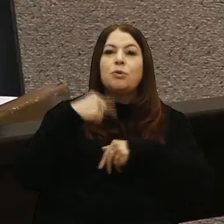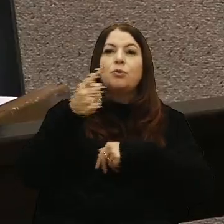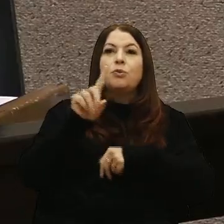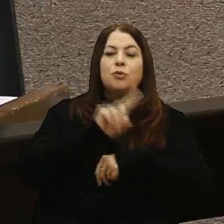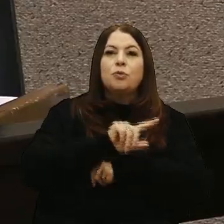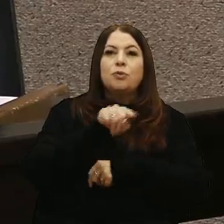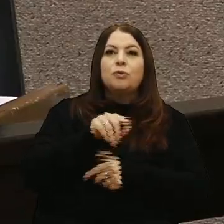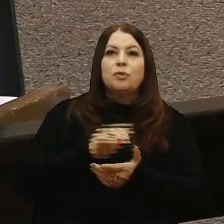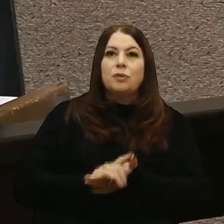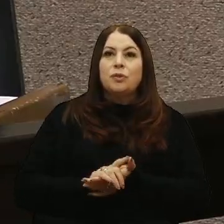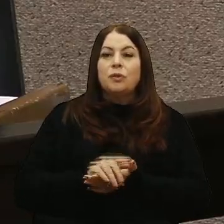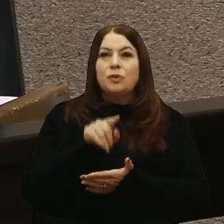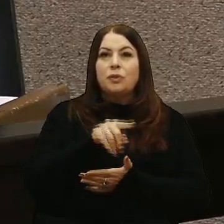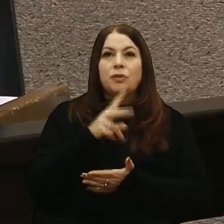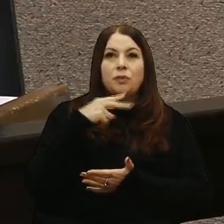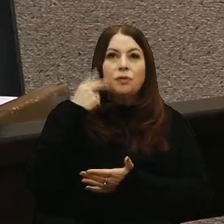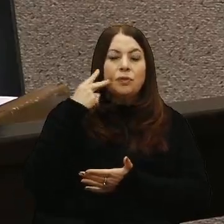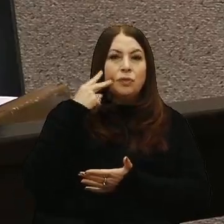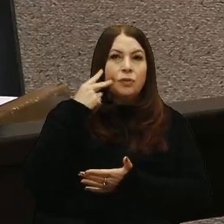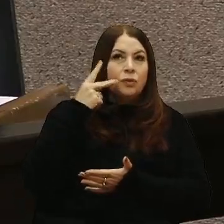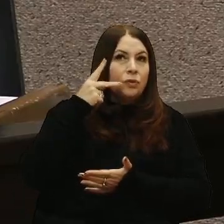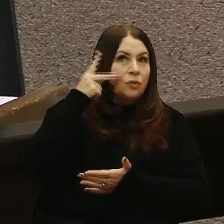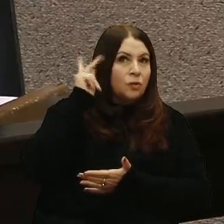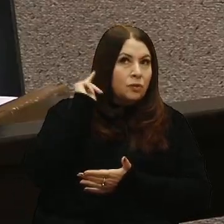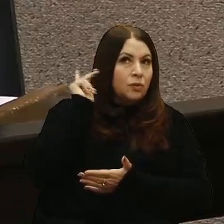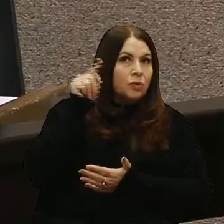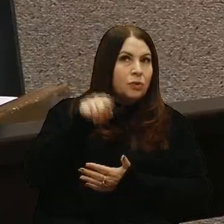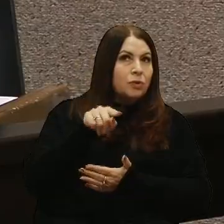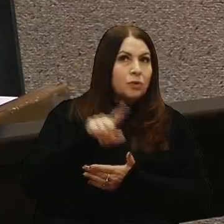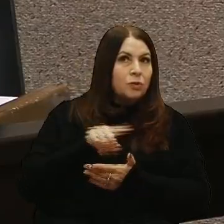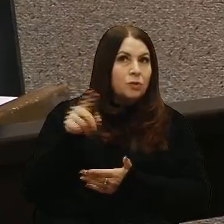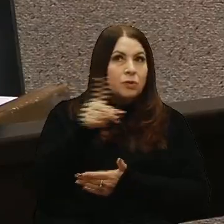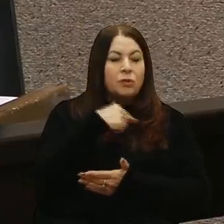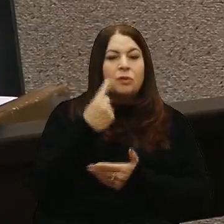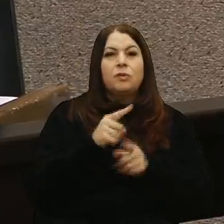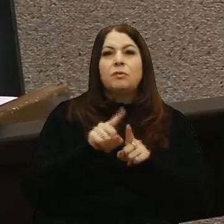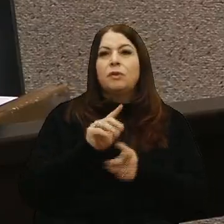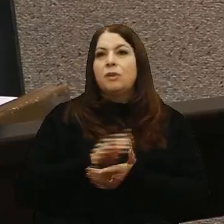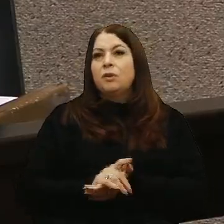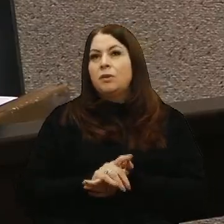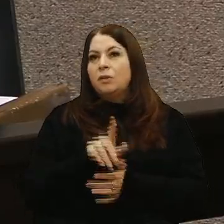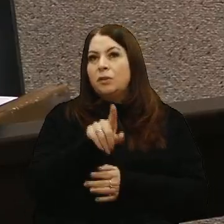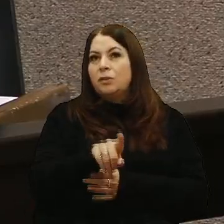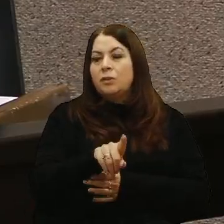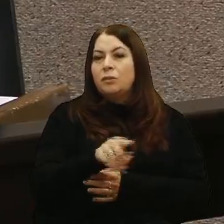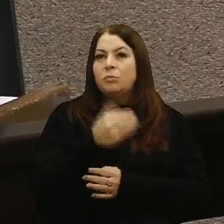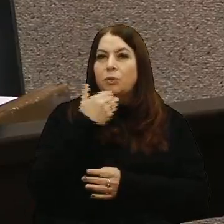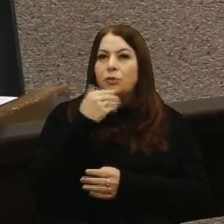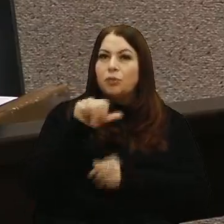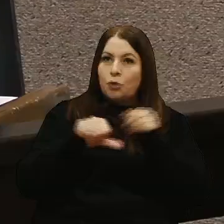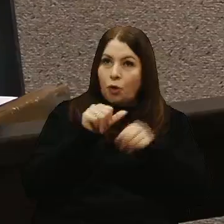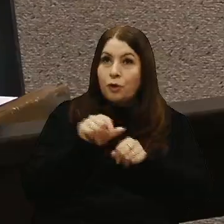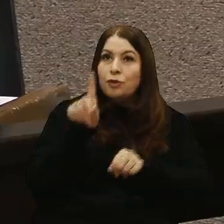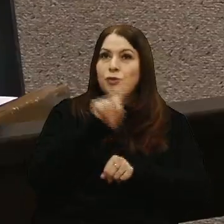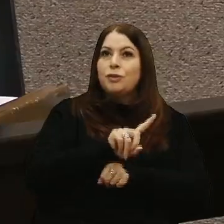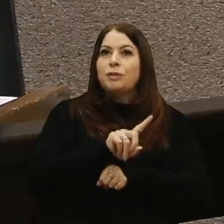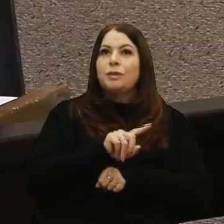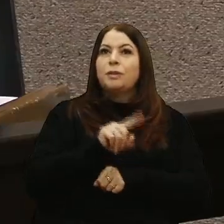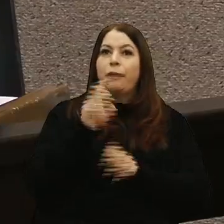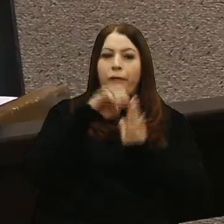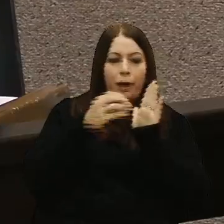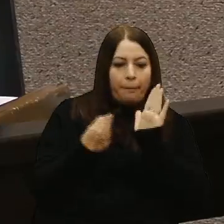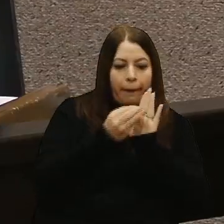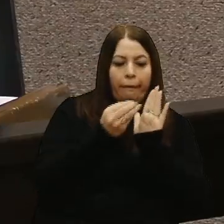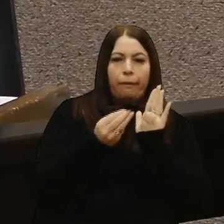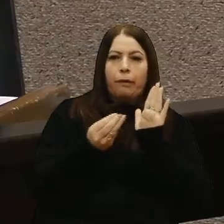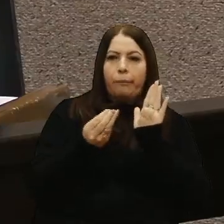acostumada, falei para o vereador Iago, né? Projeto da gente, a gente sempre tem que cuidar, porque vai vir pedido de vistas, vai vir emenda, a